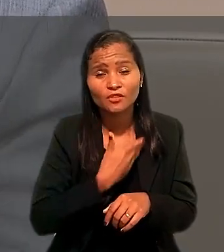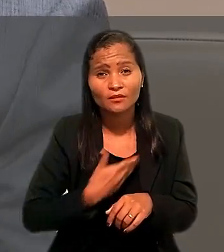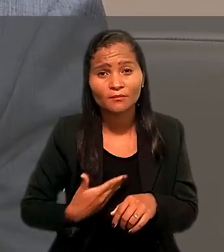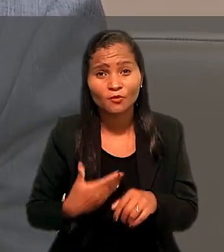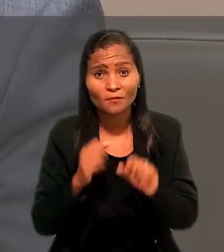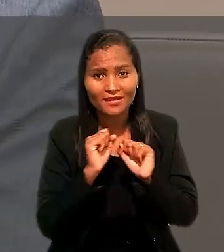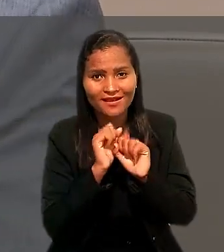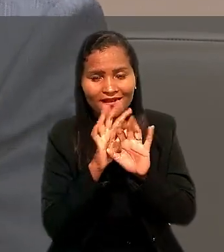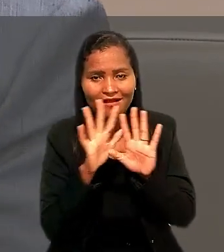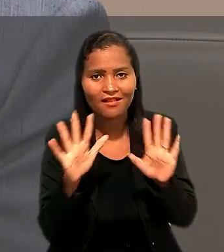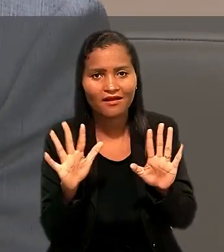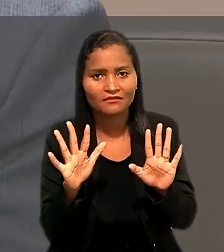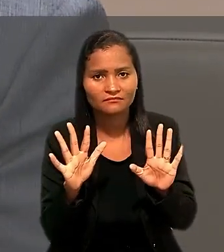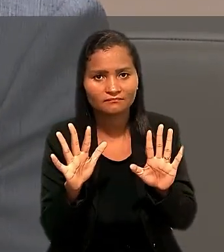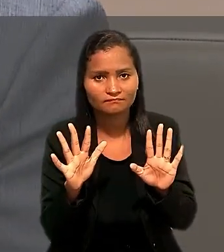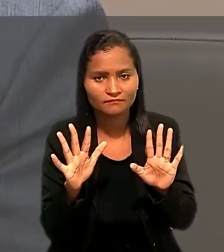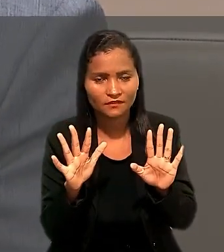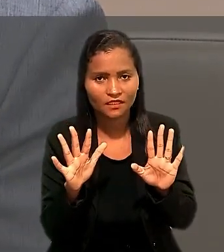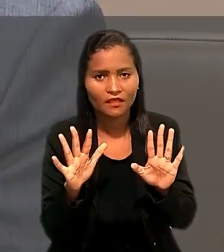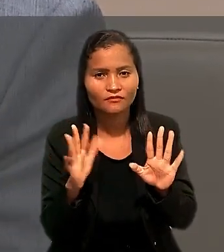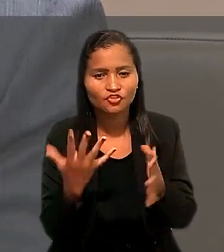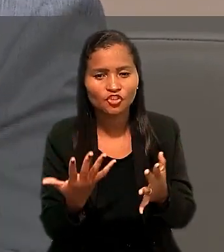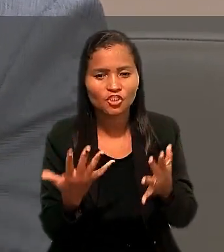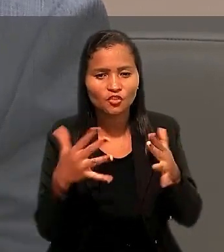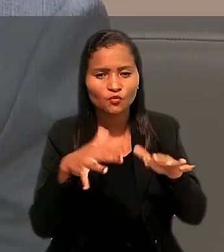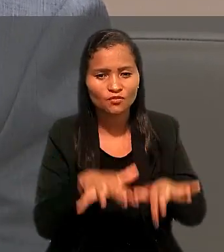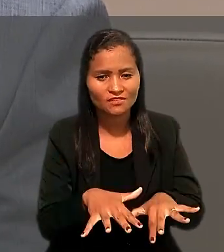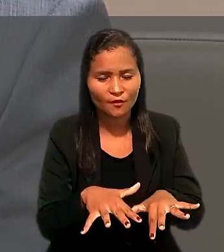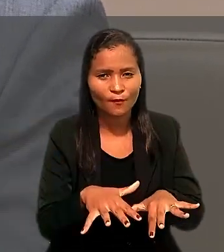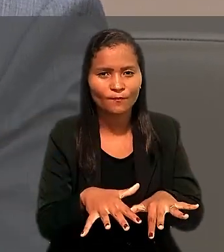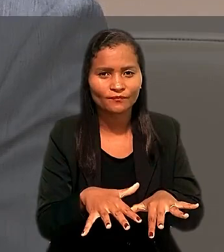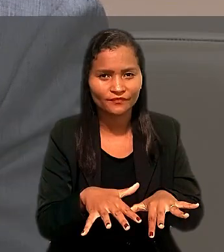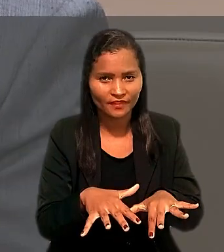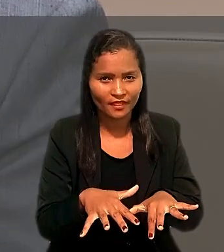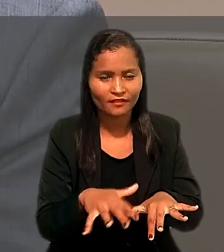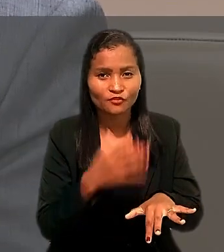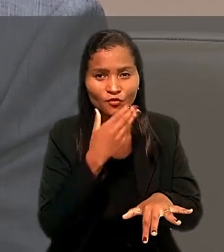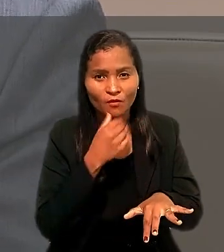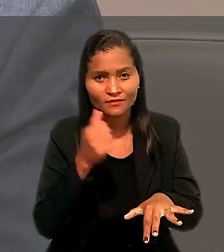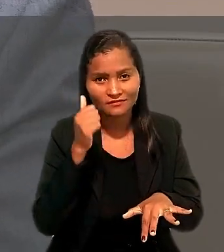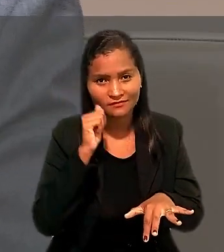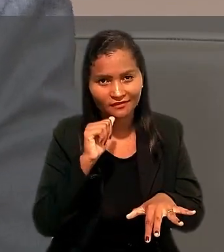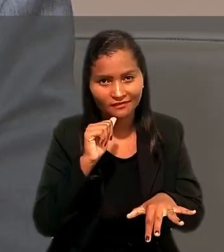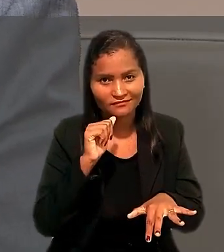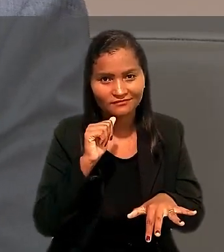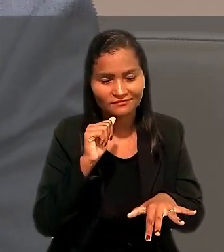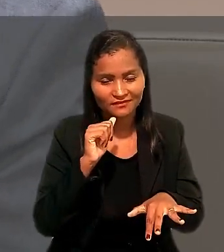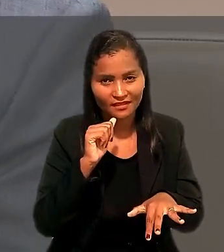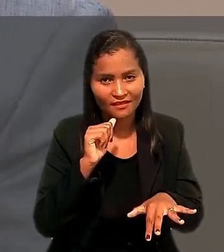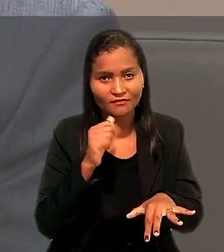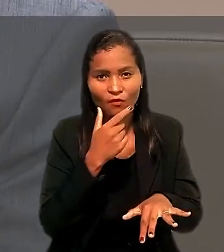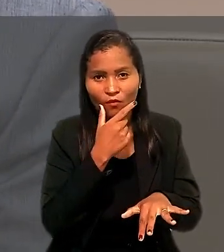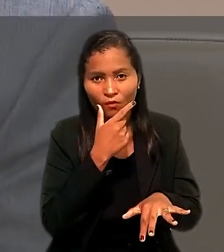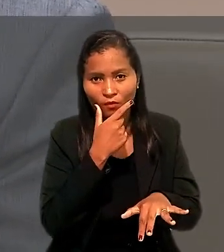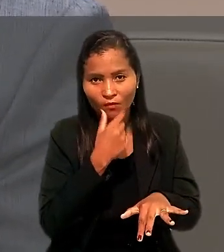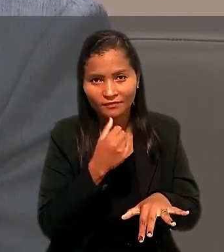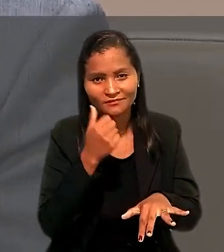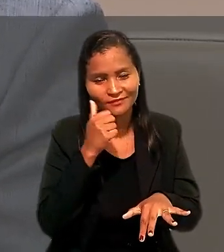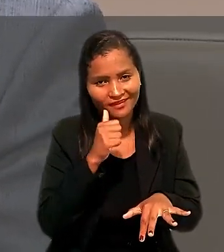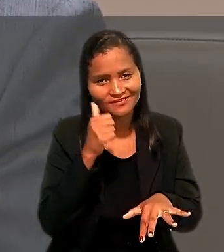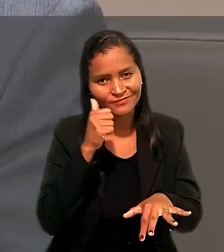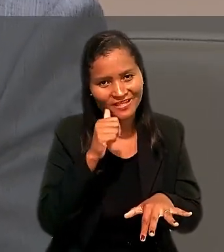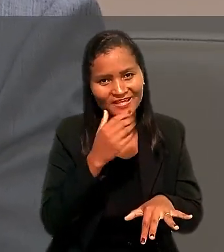pública clara de inclusão de homens e mulheres, mulheres